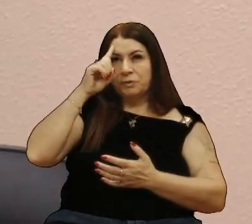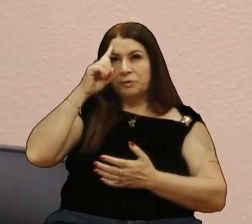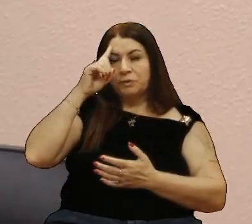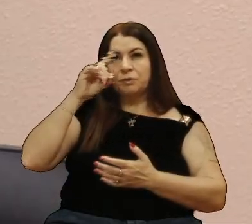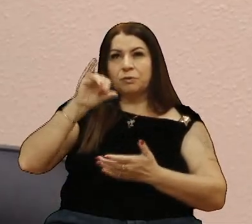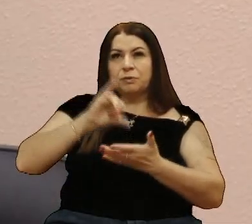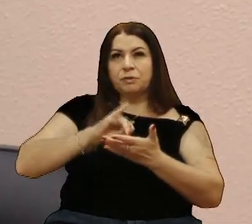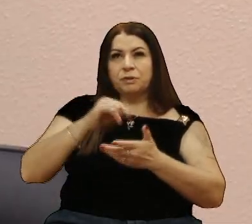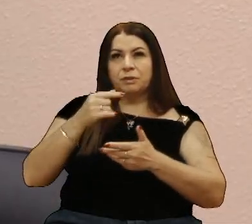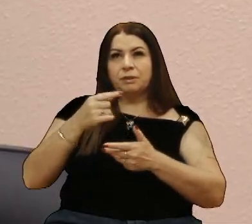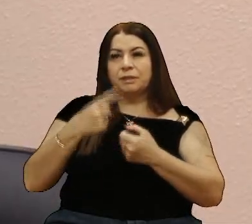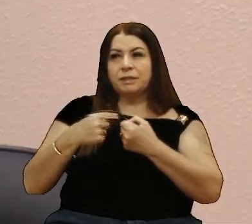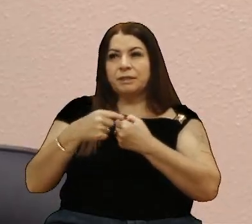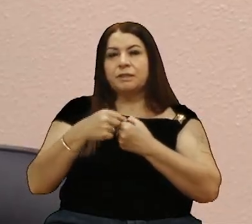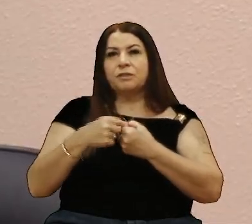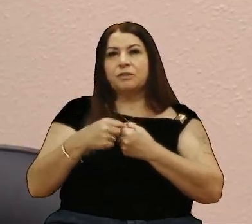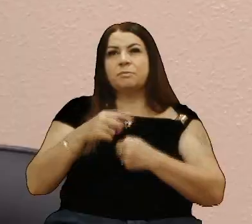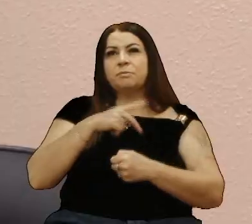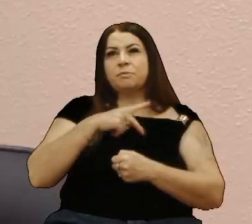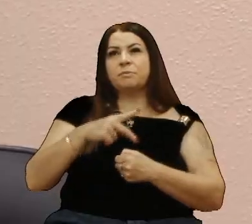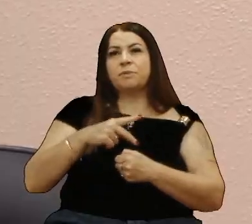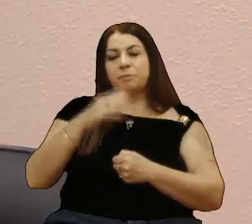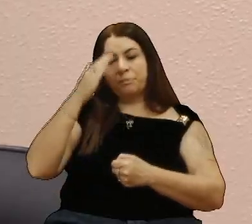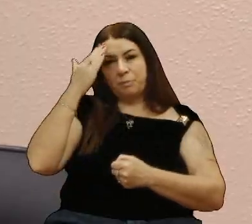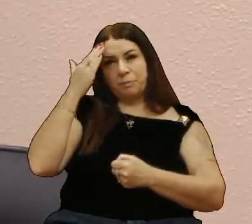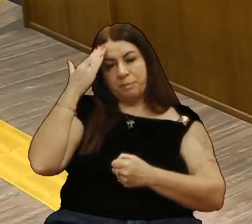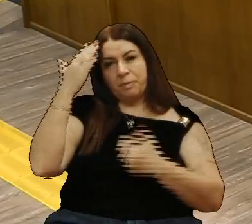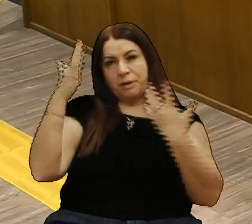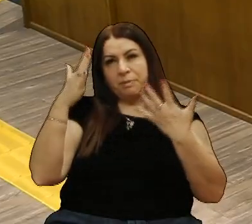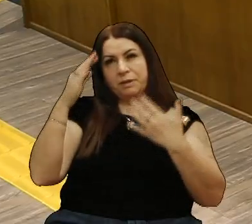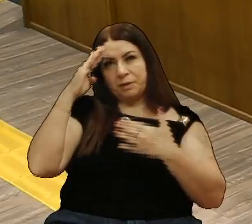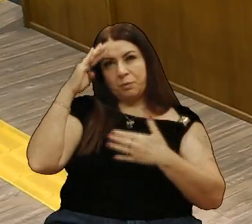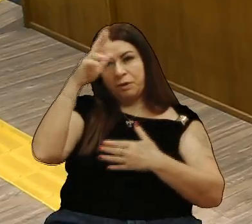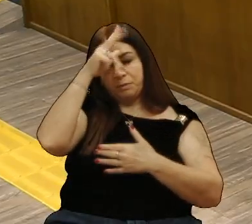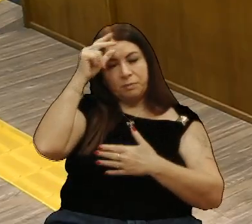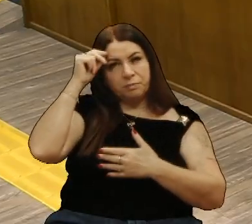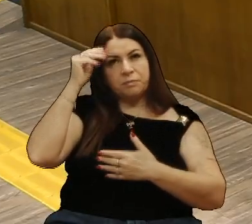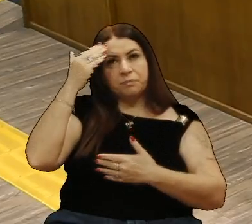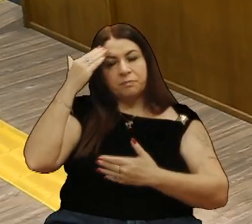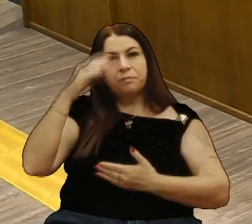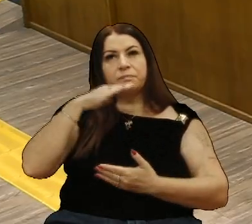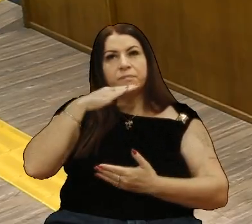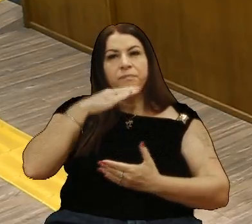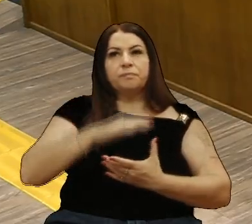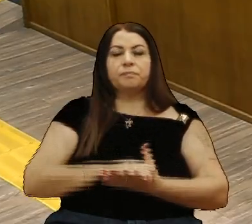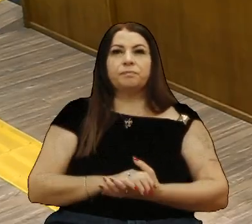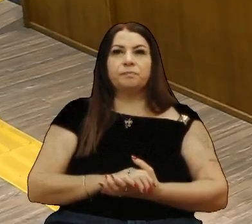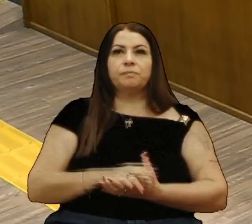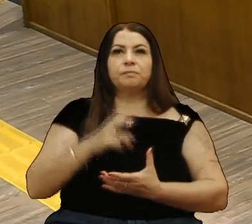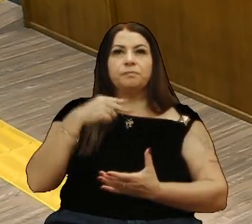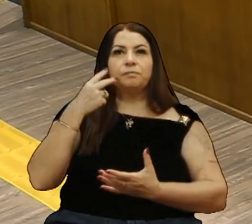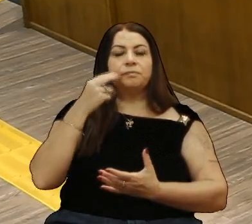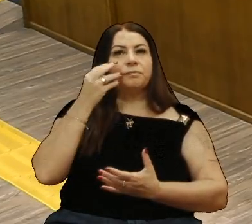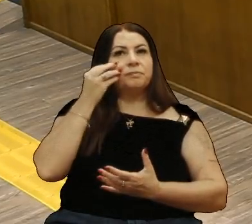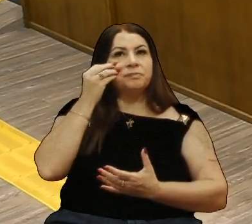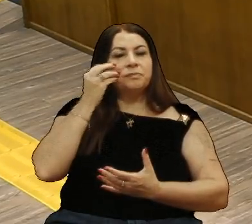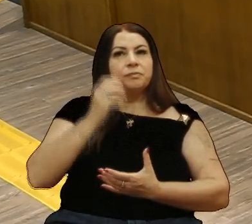da cidade. Seria isso, presidente. Parabéns à Guarda Municipal. Obrigado, vereador Bortola. Com a palavra, vereador